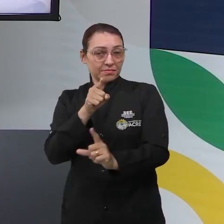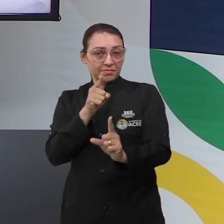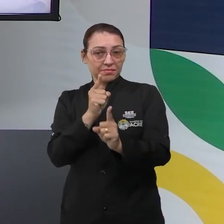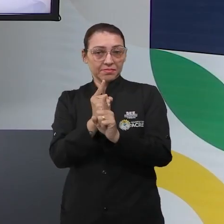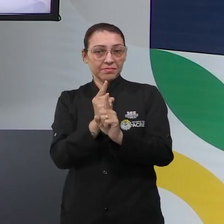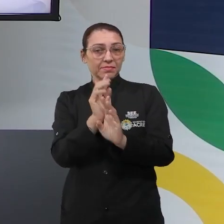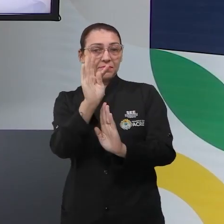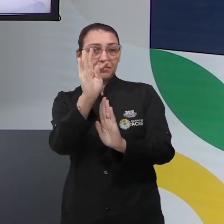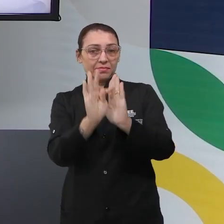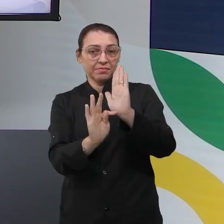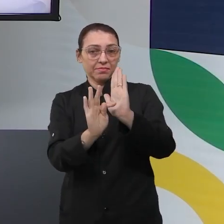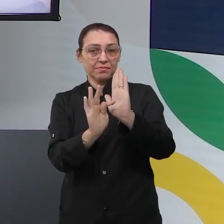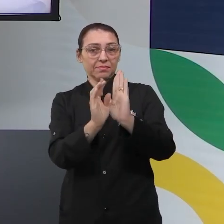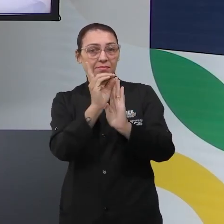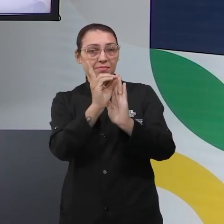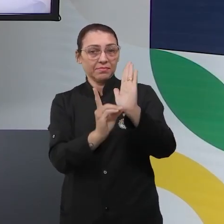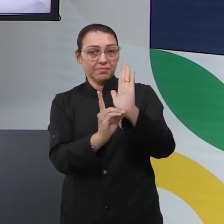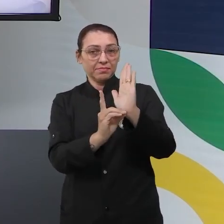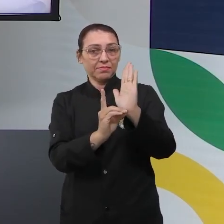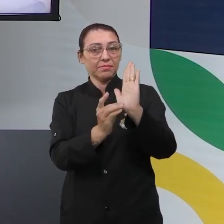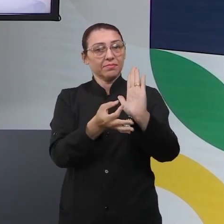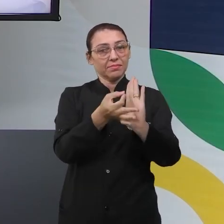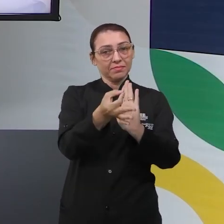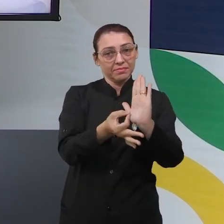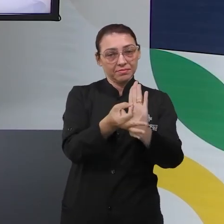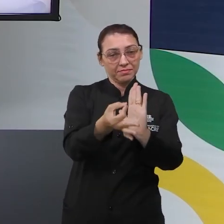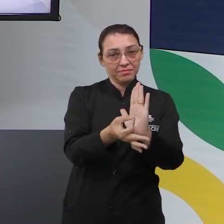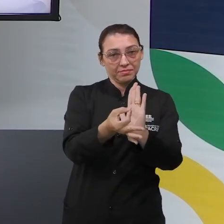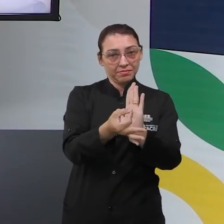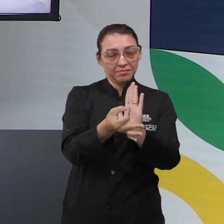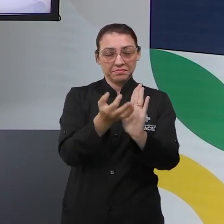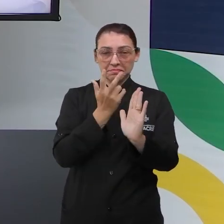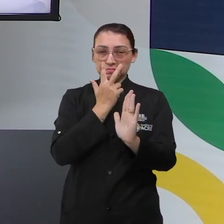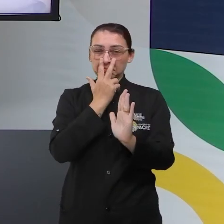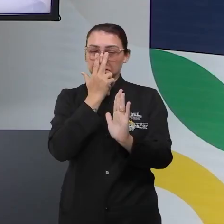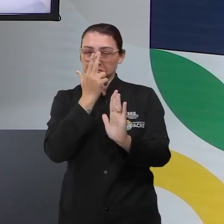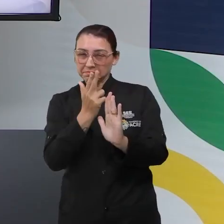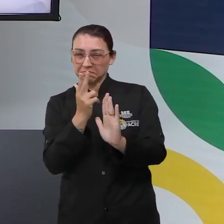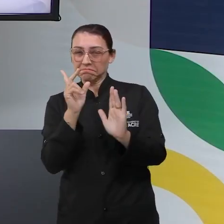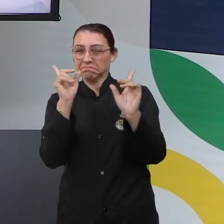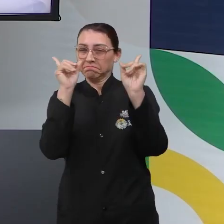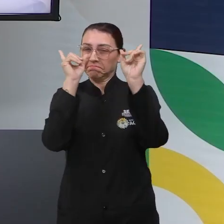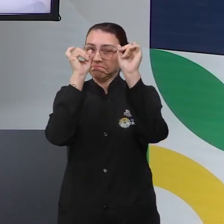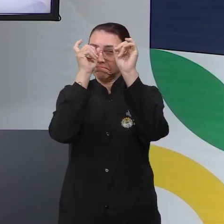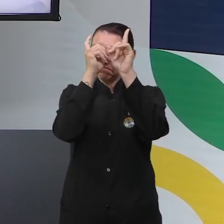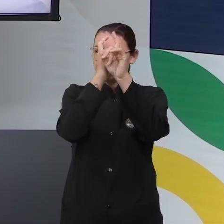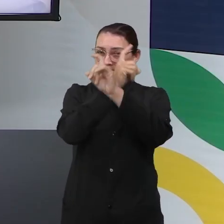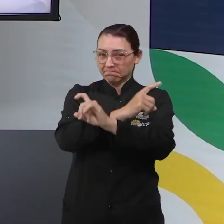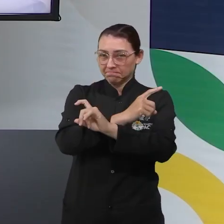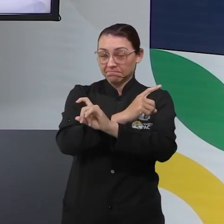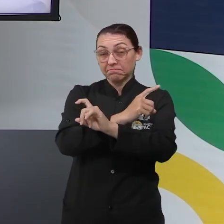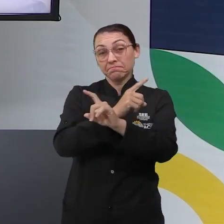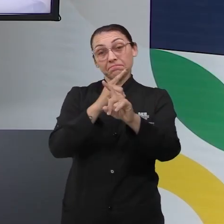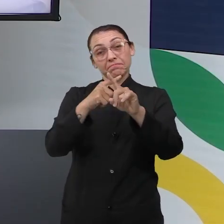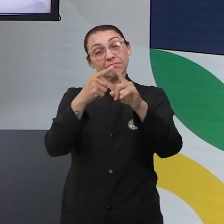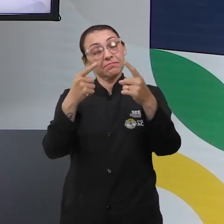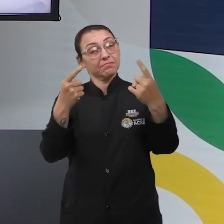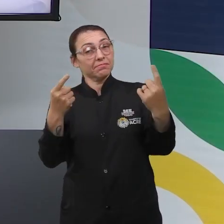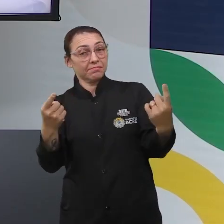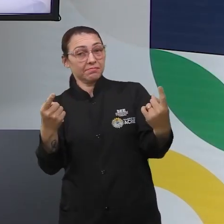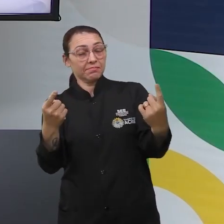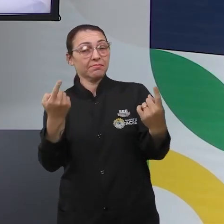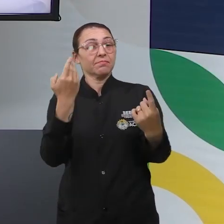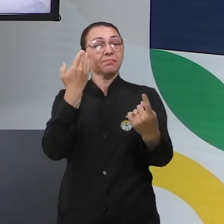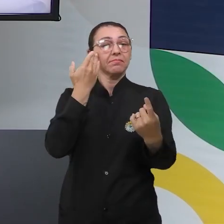com o texto dissertativo, argumentativo, ele parece um bicho de 7 cabeças. Mas nós